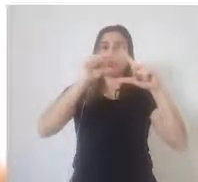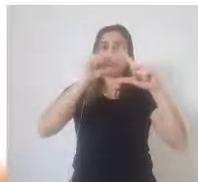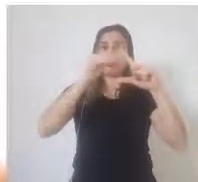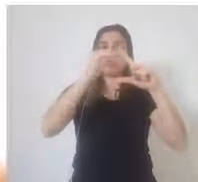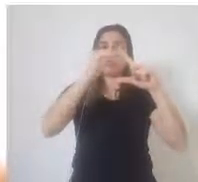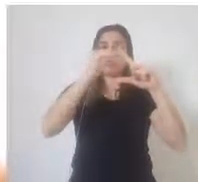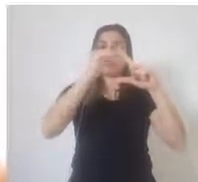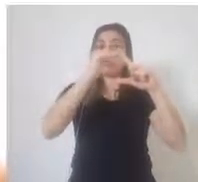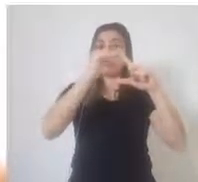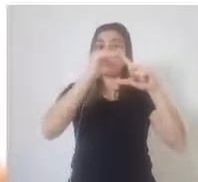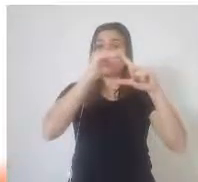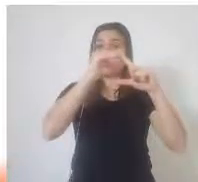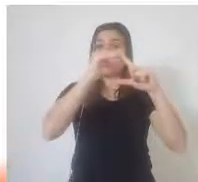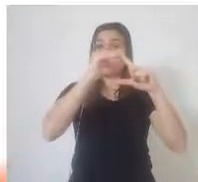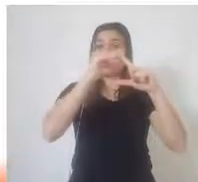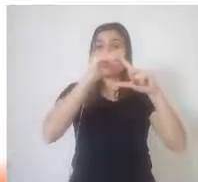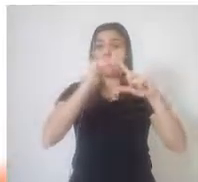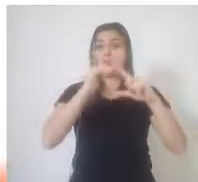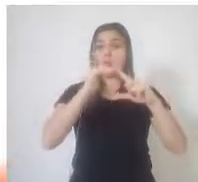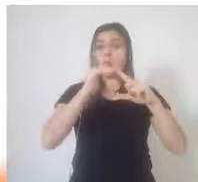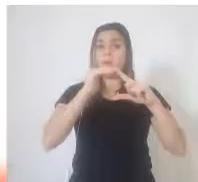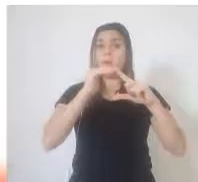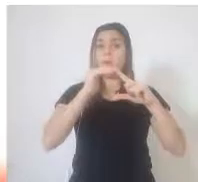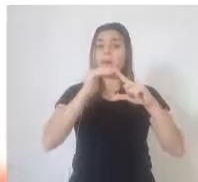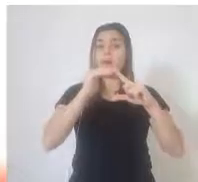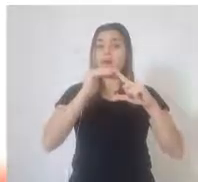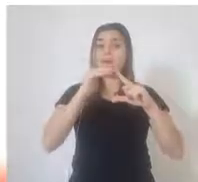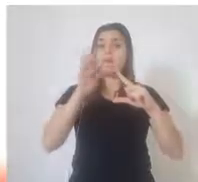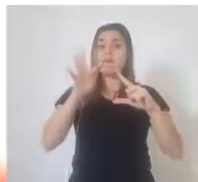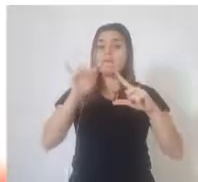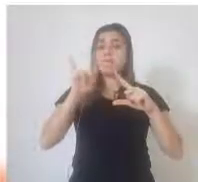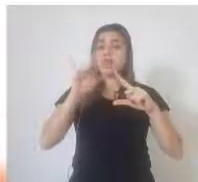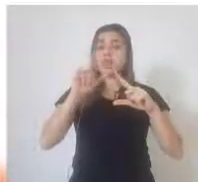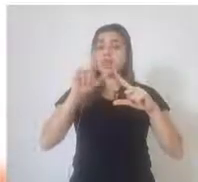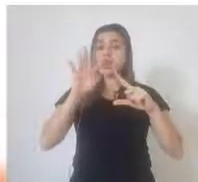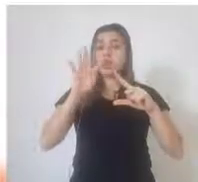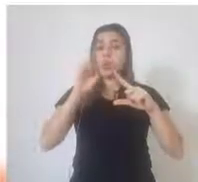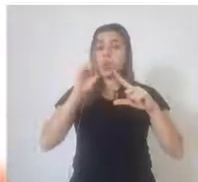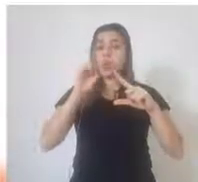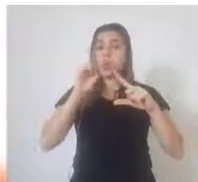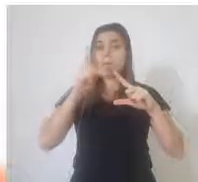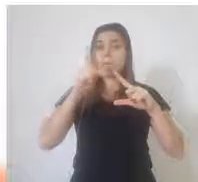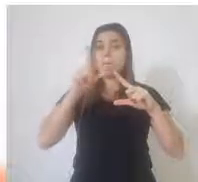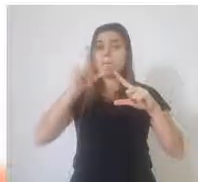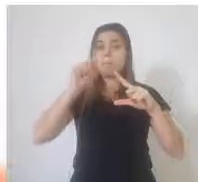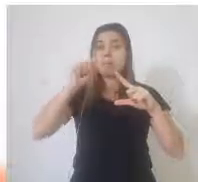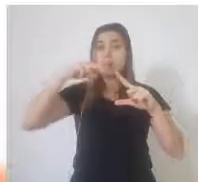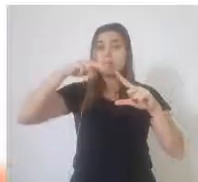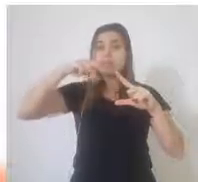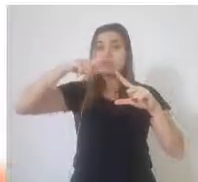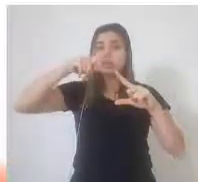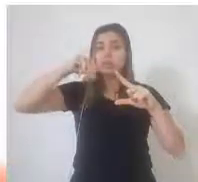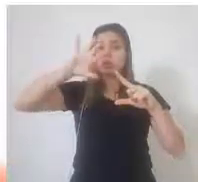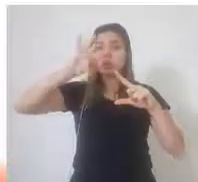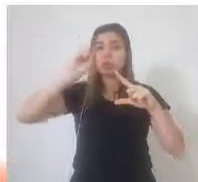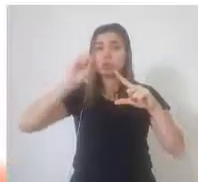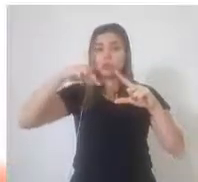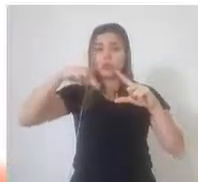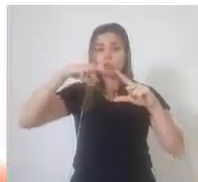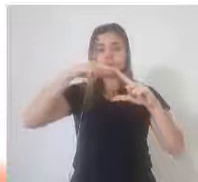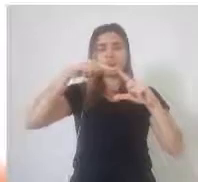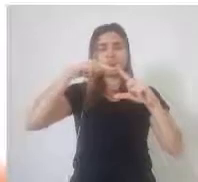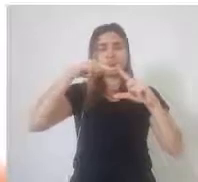nível trófico, né? No nível trófico de todo o fitoplâncton estudado nesse ecossistema aqui